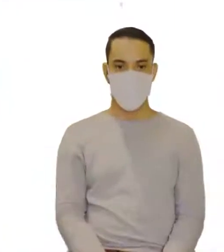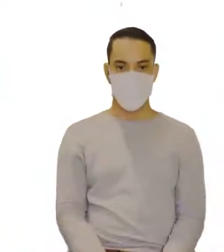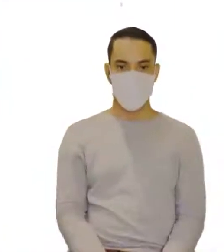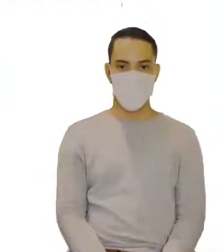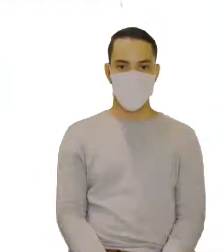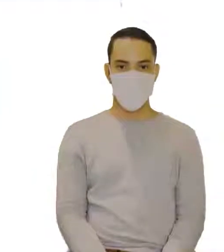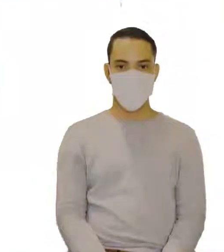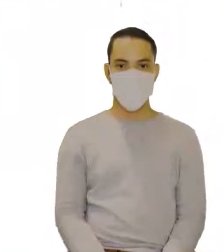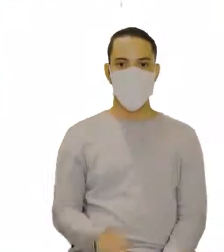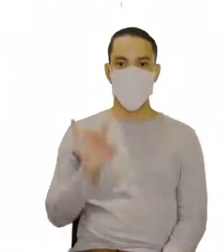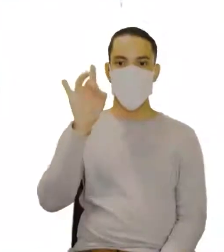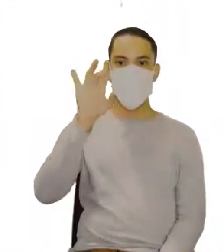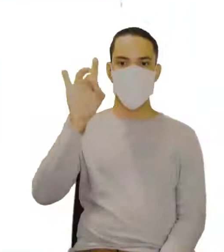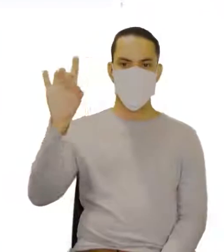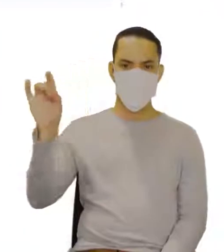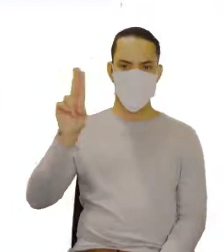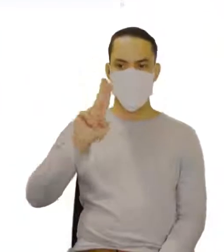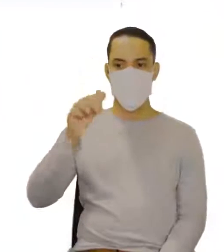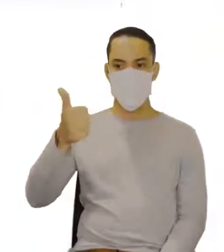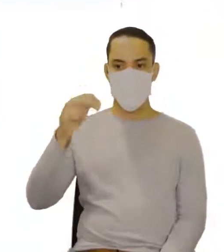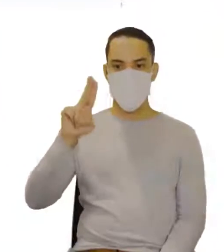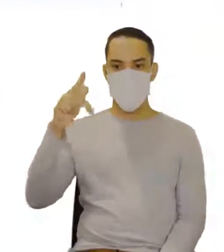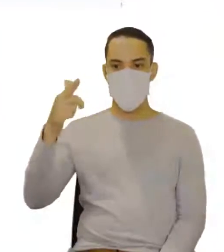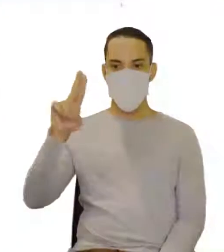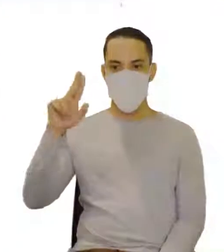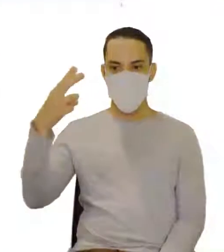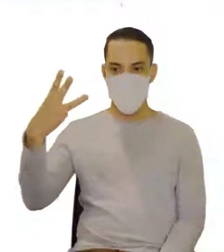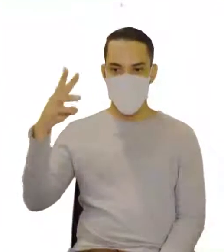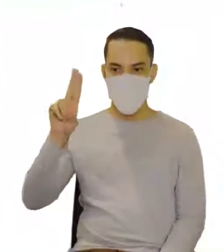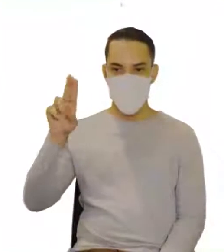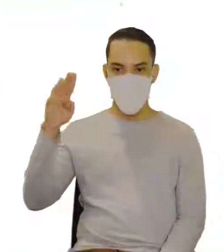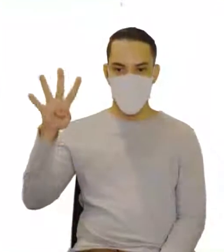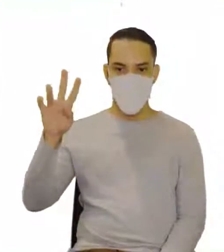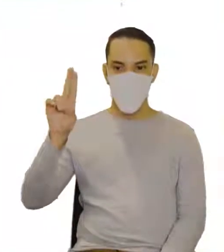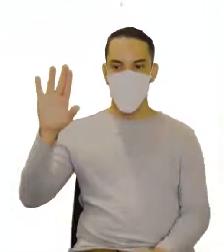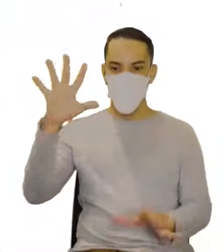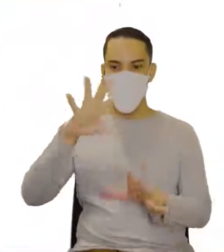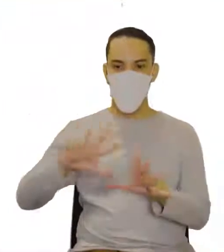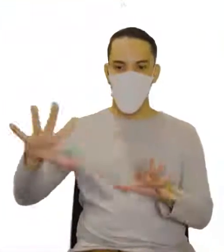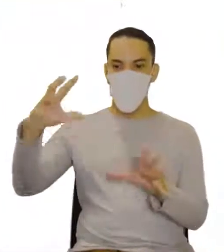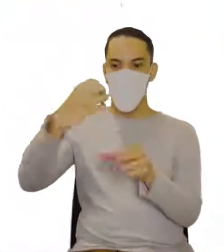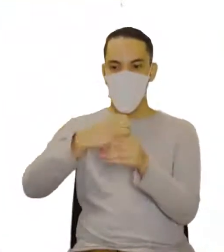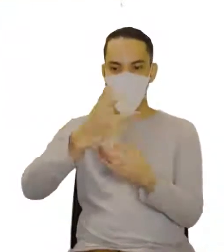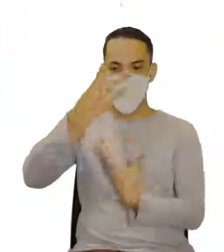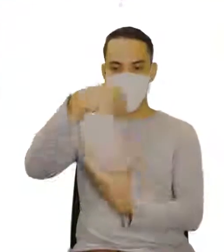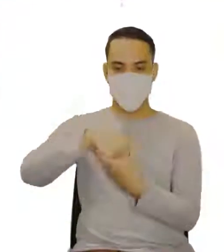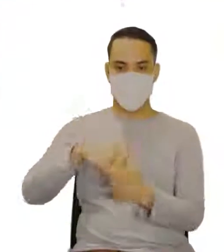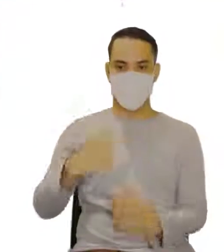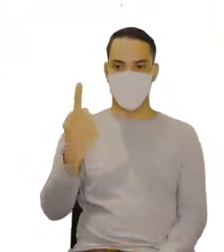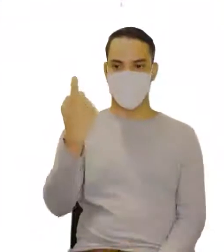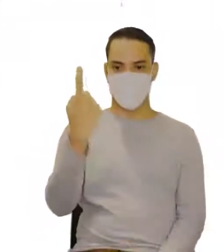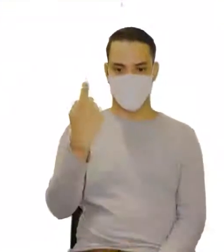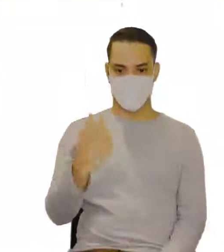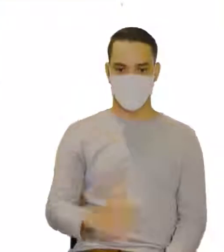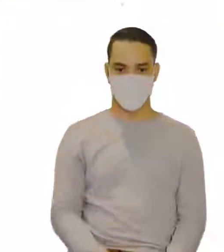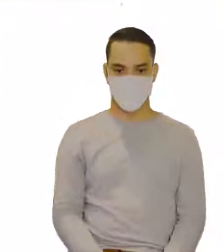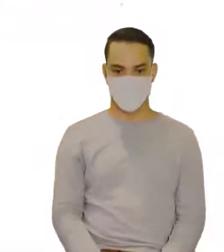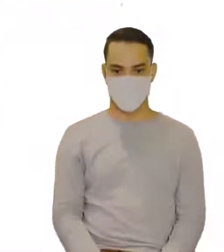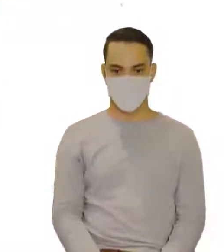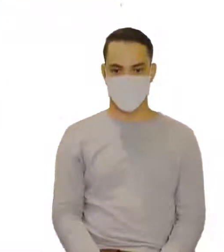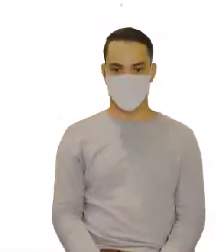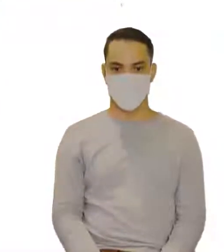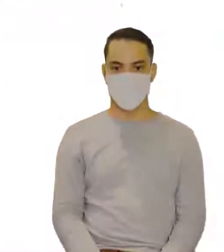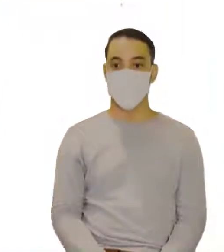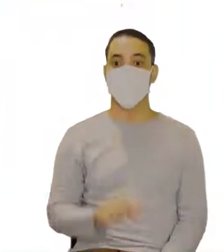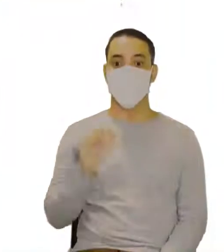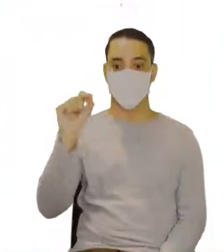Que é de cada gerador, tá bom? E podemos representar por uma única figura. O que nós